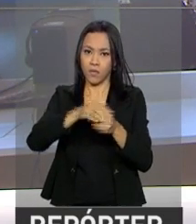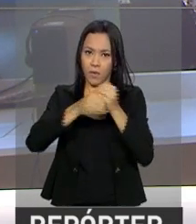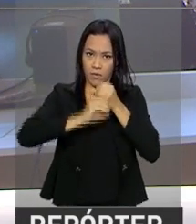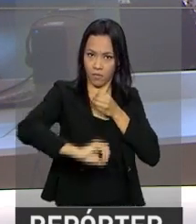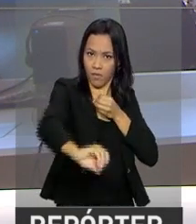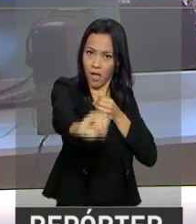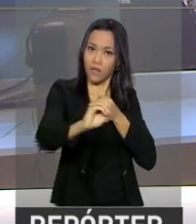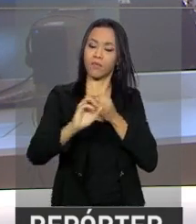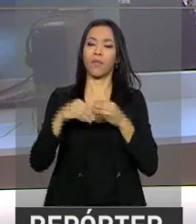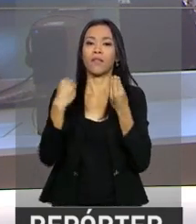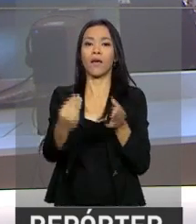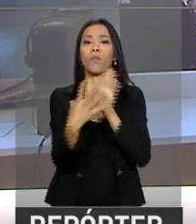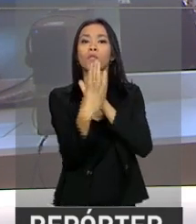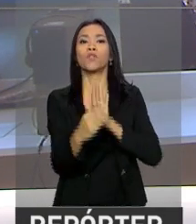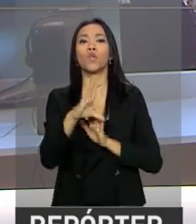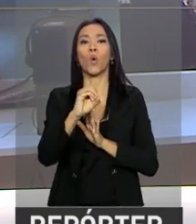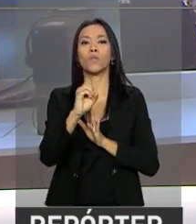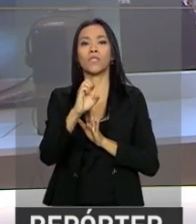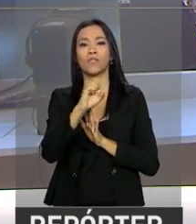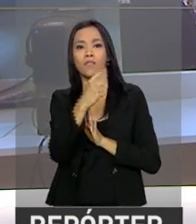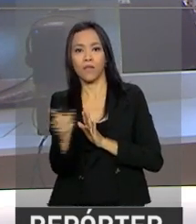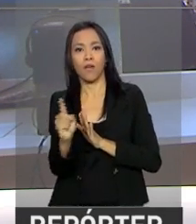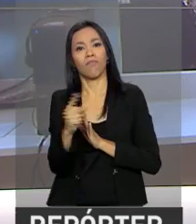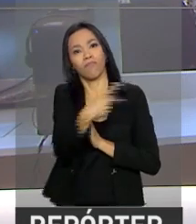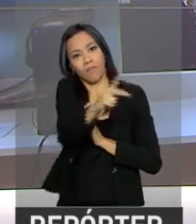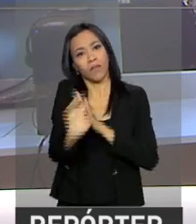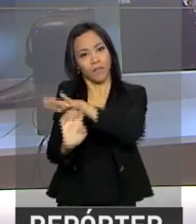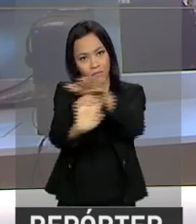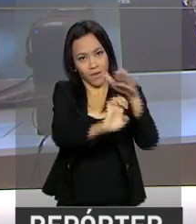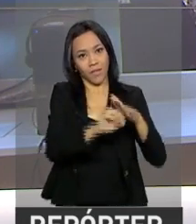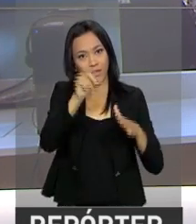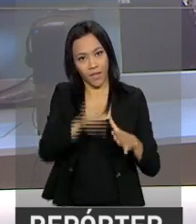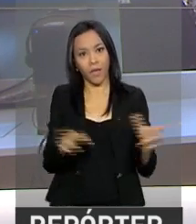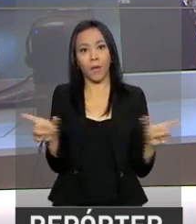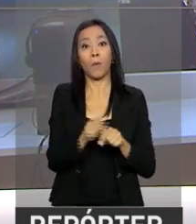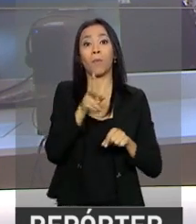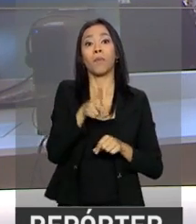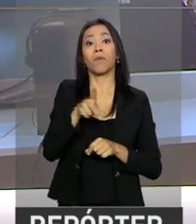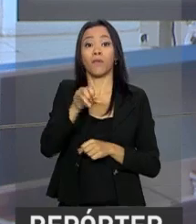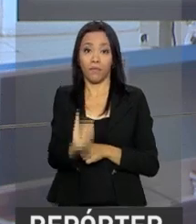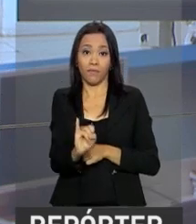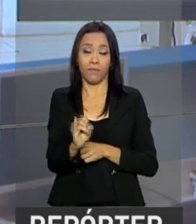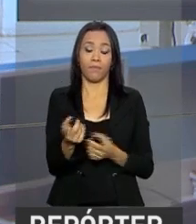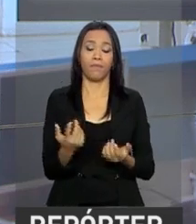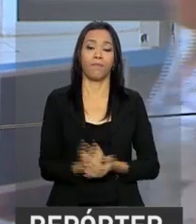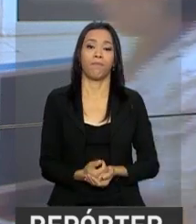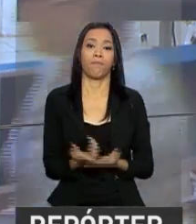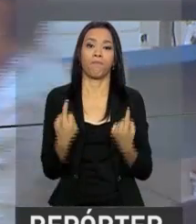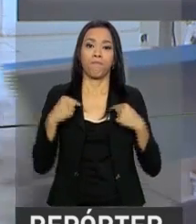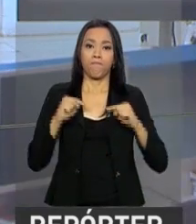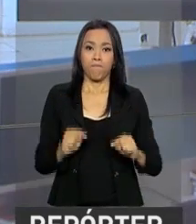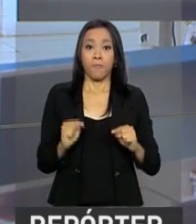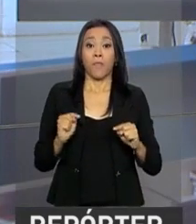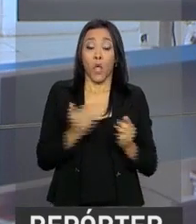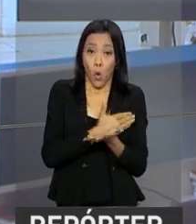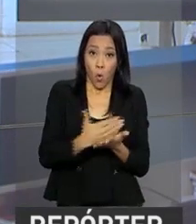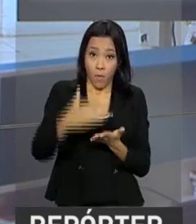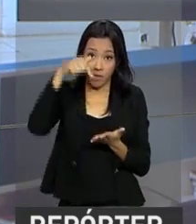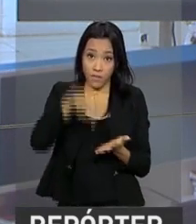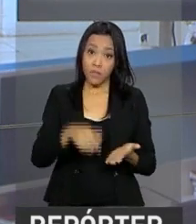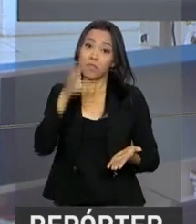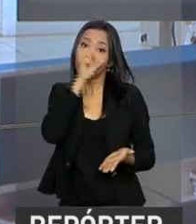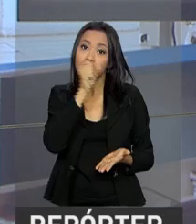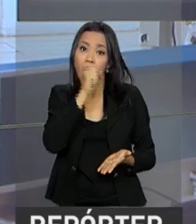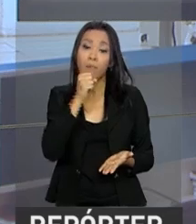concessões mais atrativos o no programa de parcerias de investimentos começa neste sábado a quarta e última